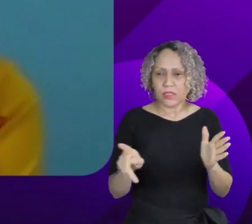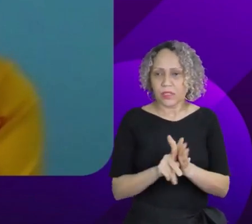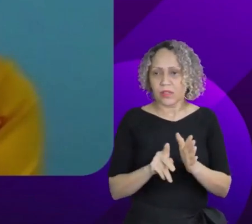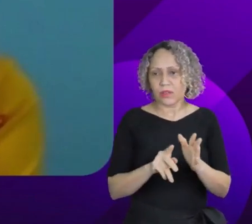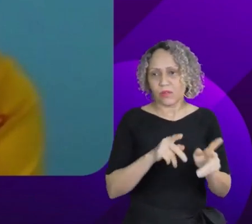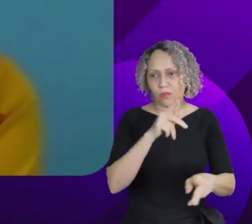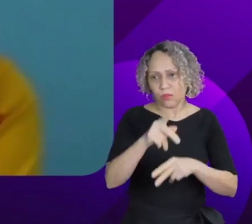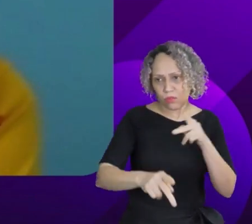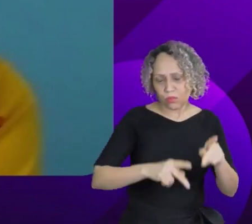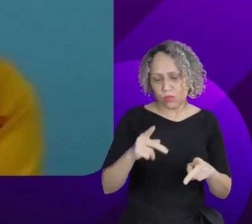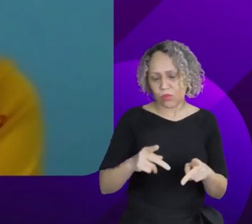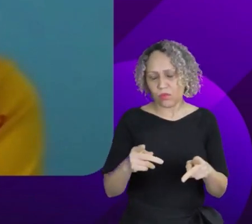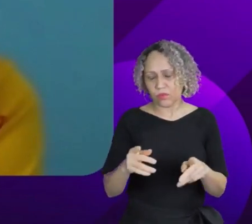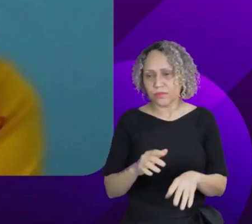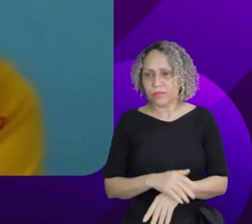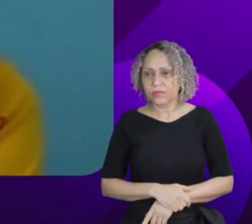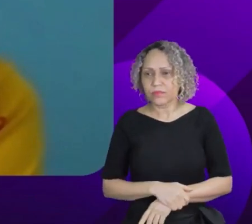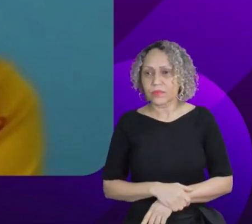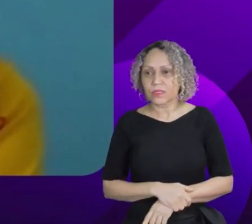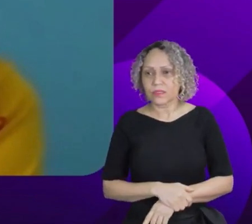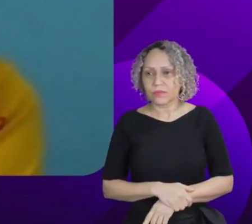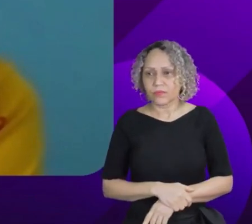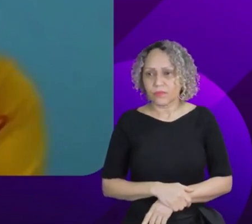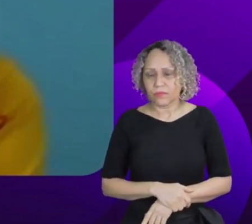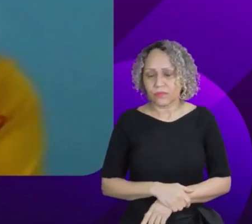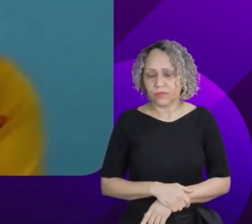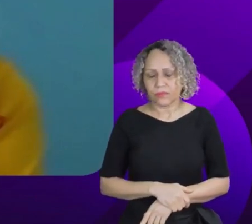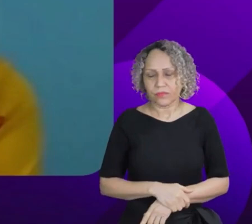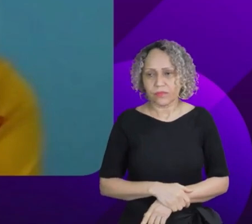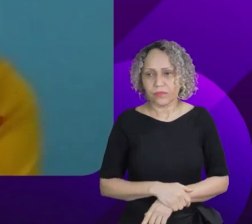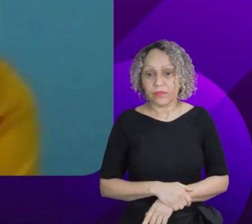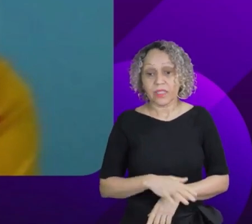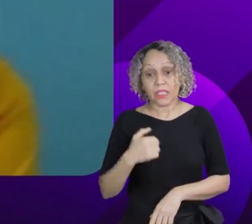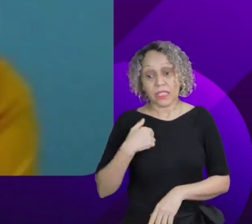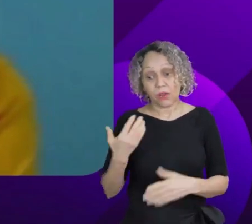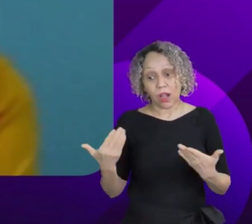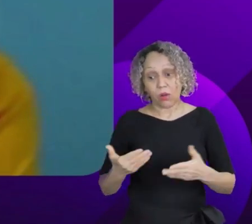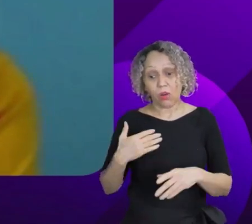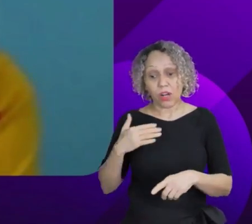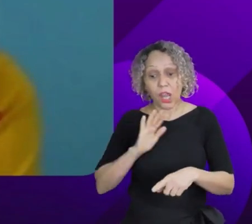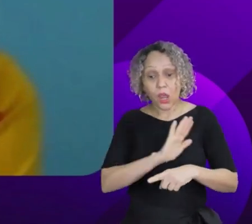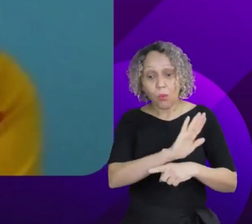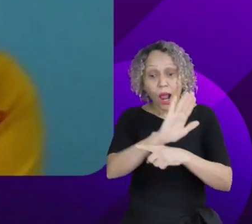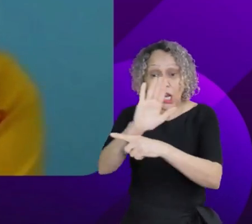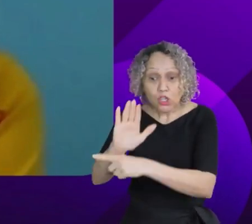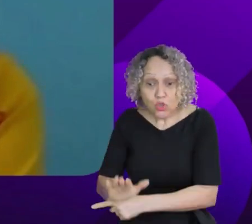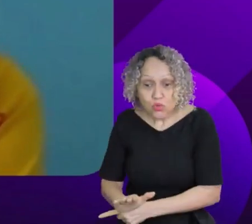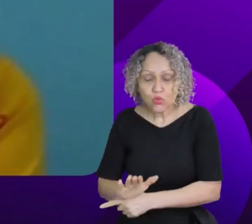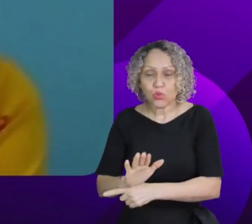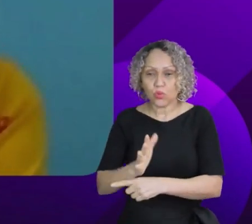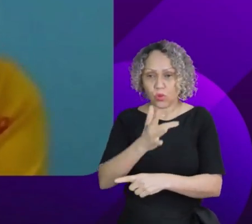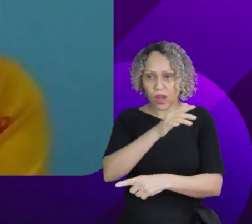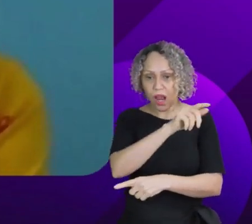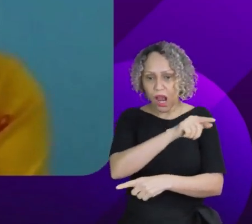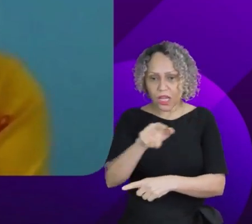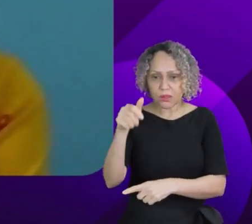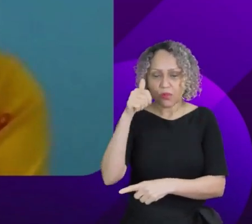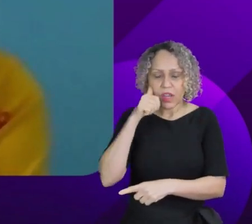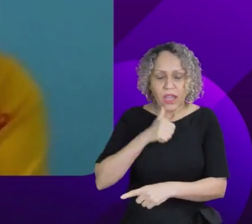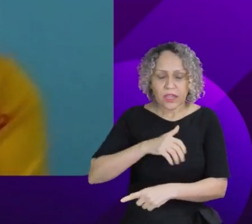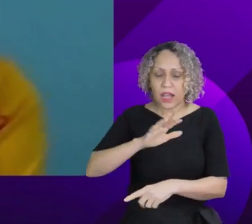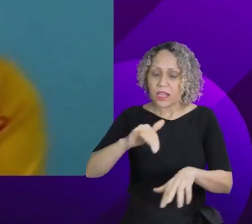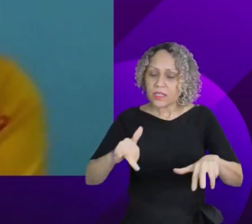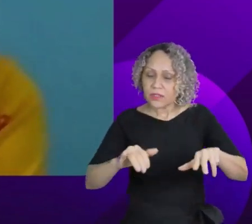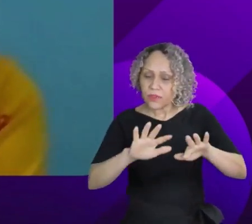movimento, consiga atirar a pedra do caminho. Então, se você fizer esse levantamento hoje a nível